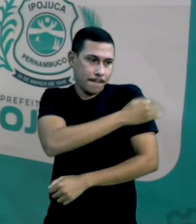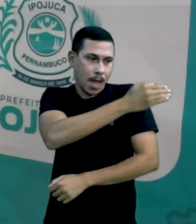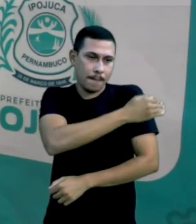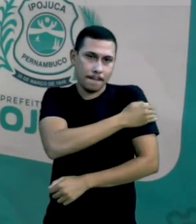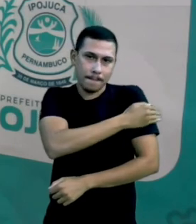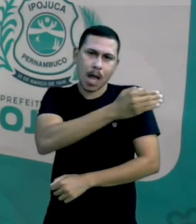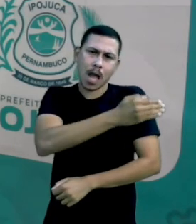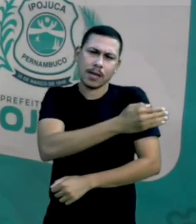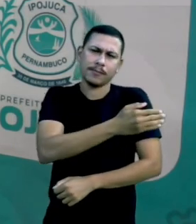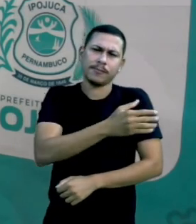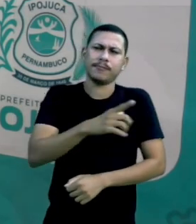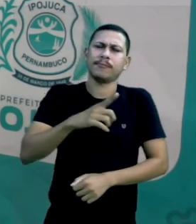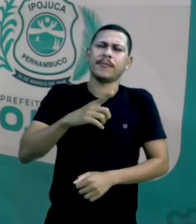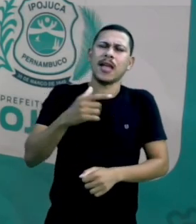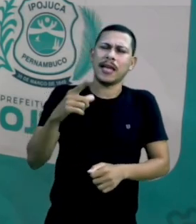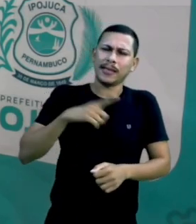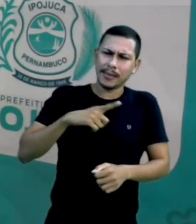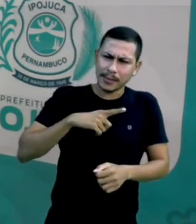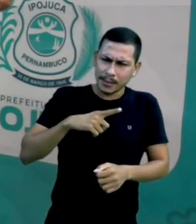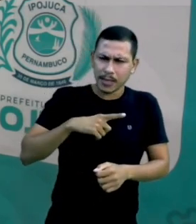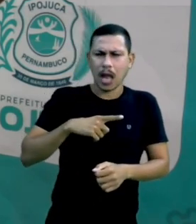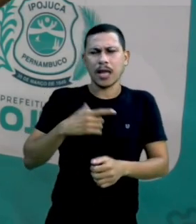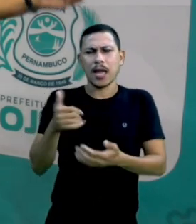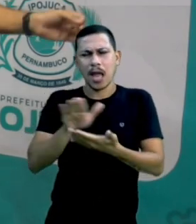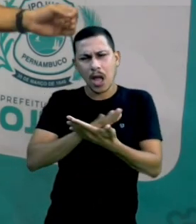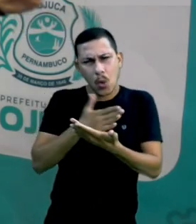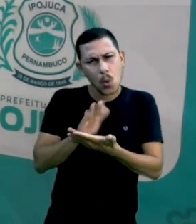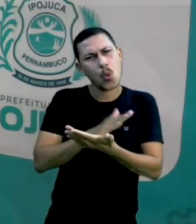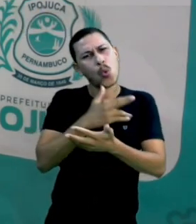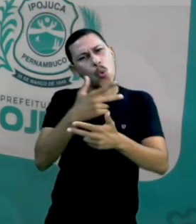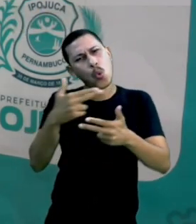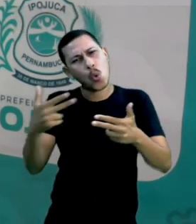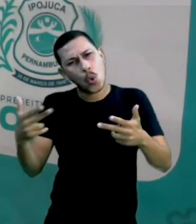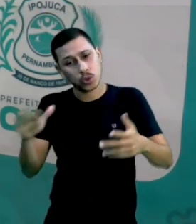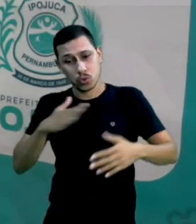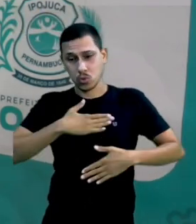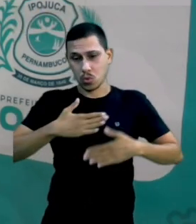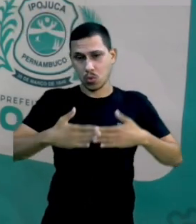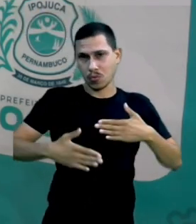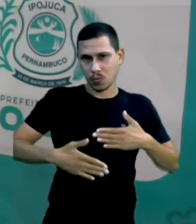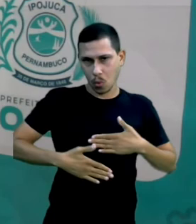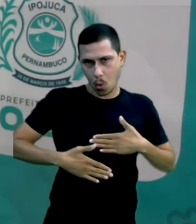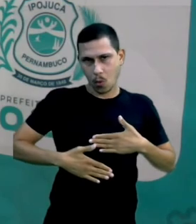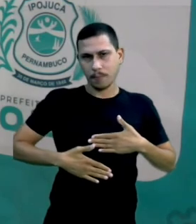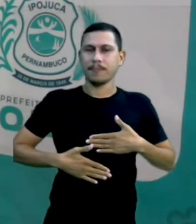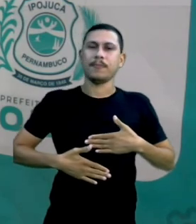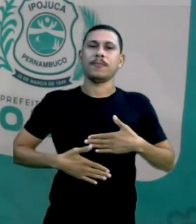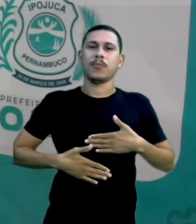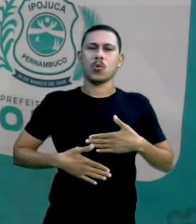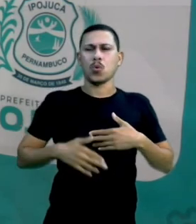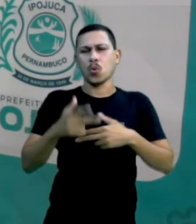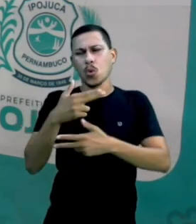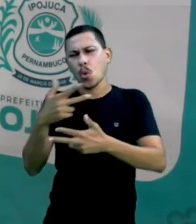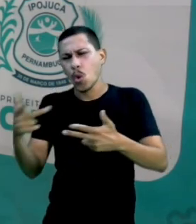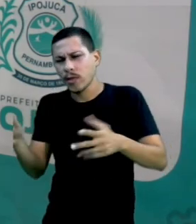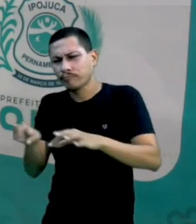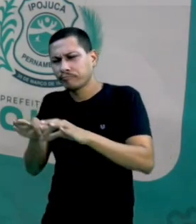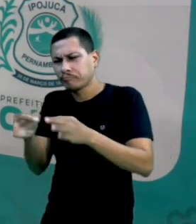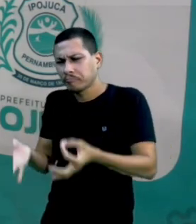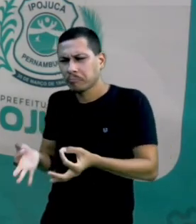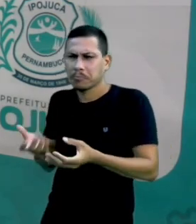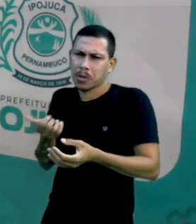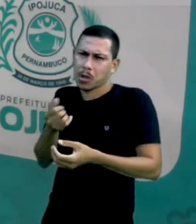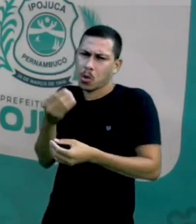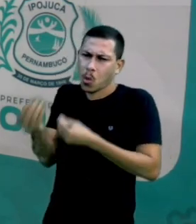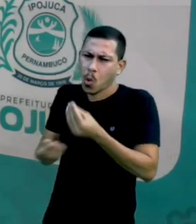uma série de consequências para o seu organismo, desde coisas simples